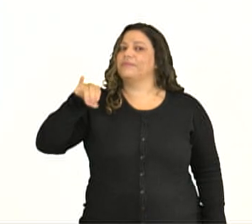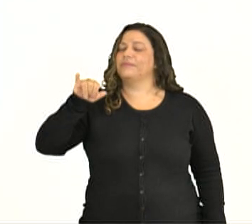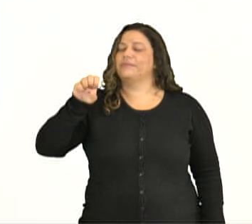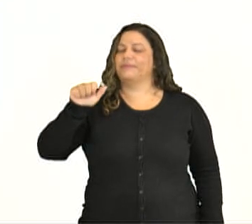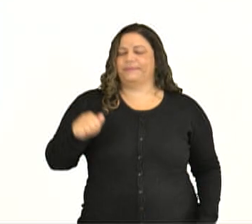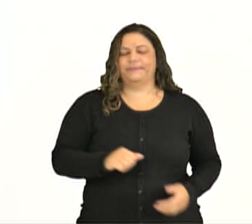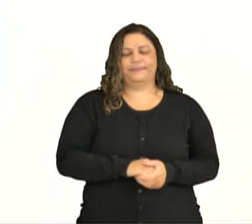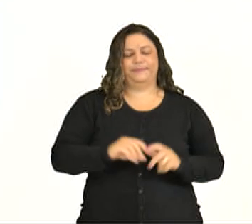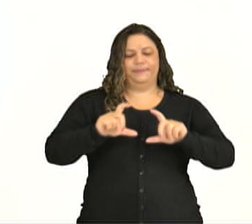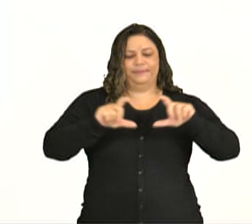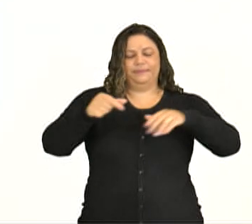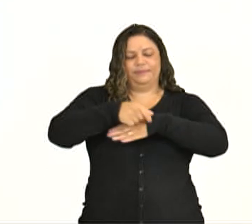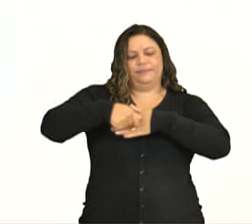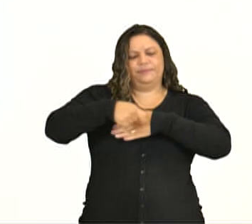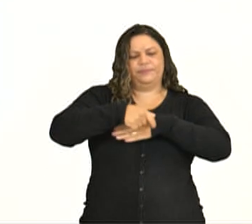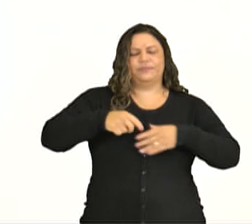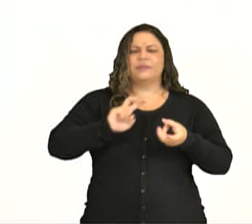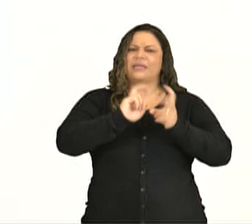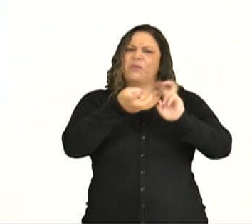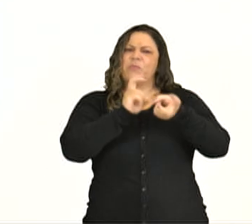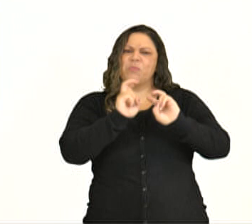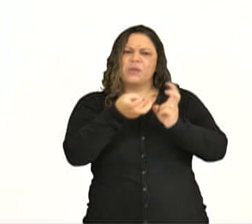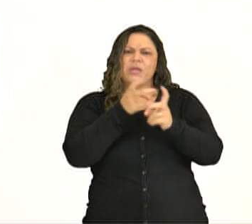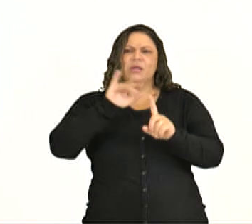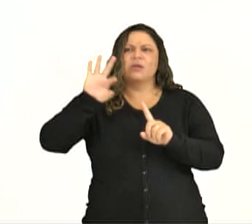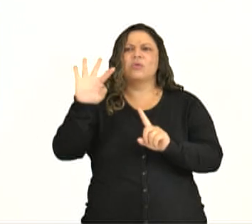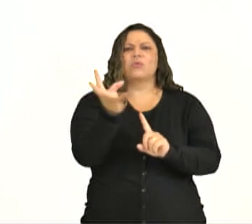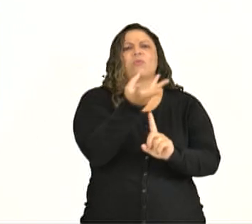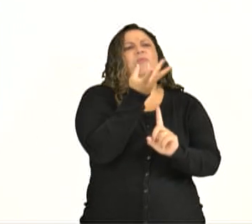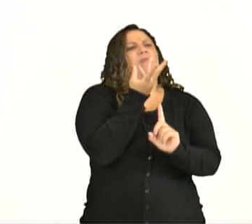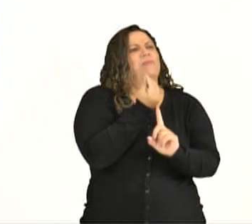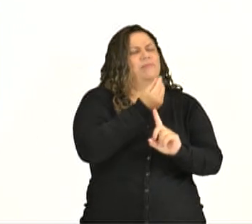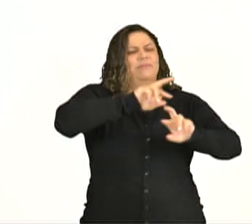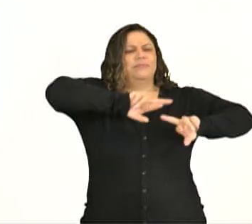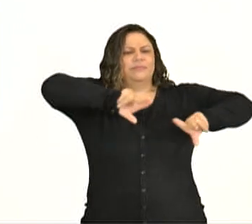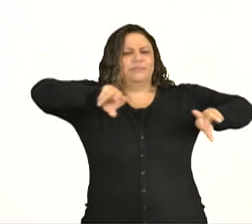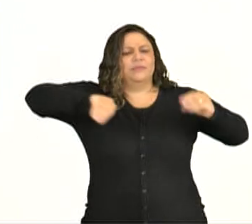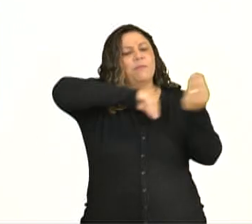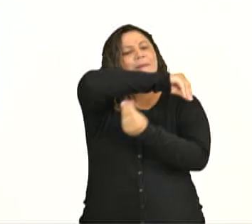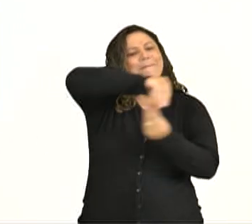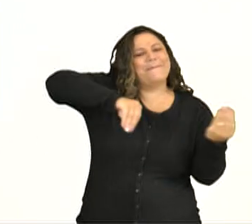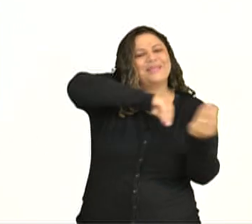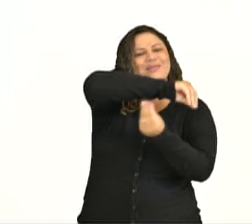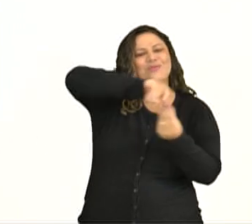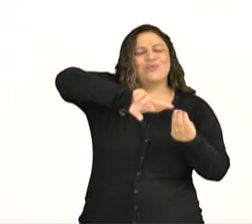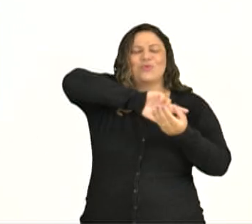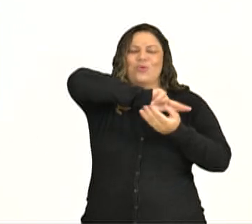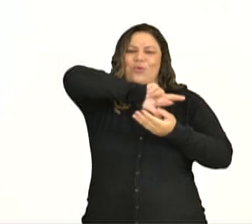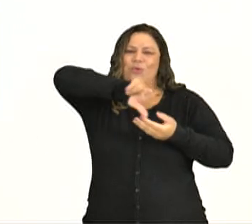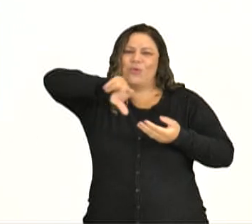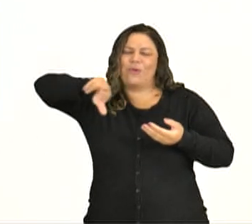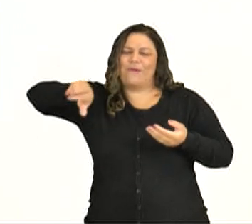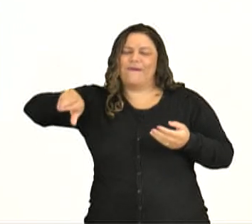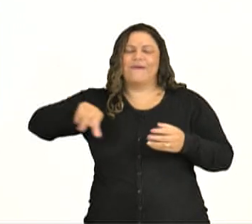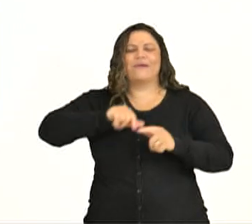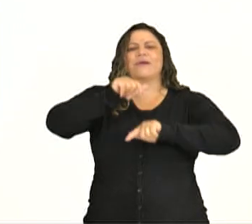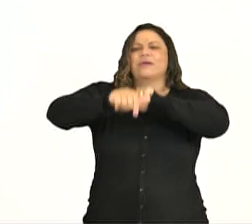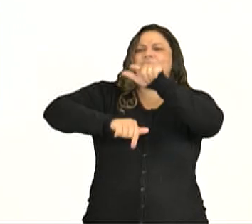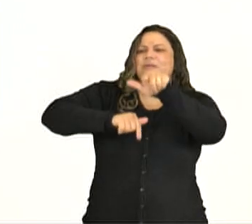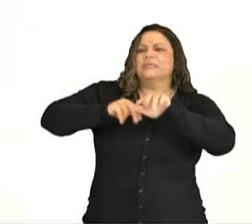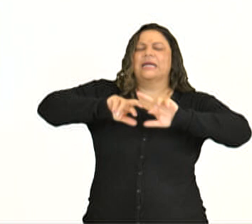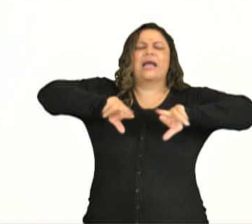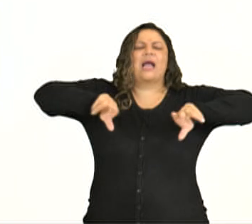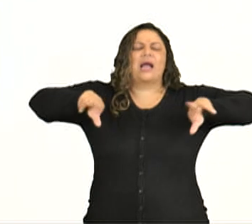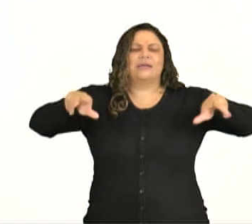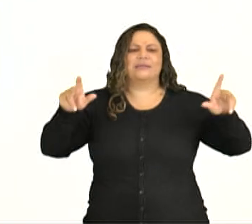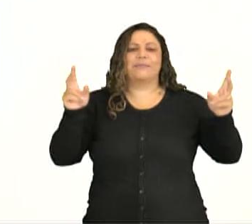uma arte que engloba várias artes em uma só arte. Olha só. É um trabalho, uma luta, uma